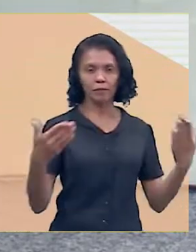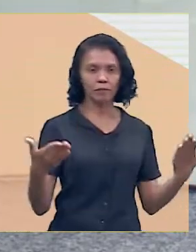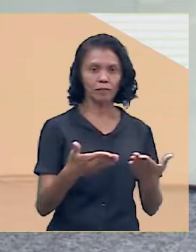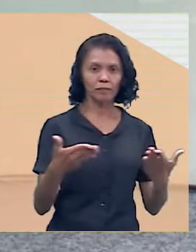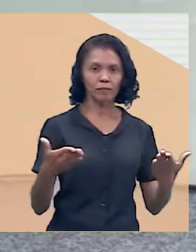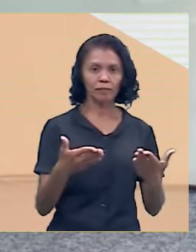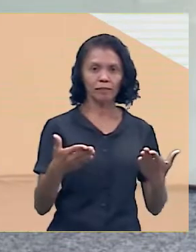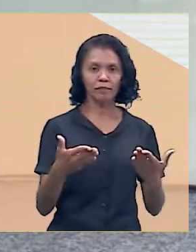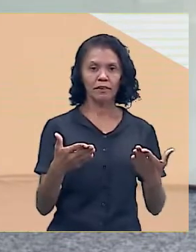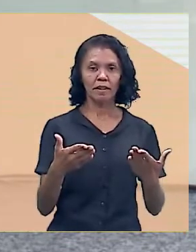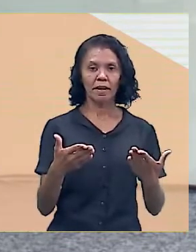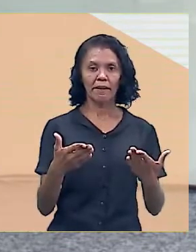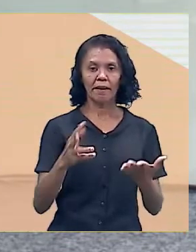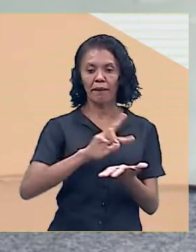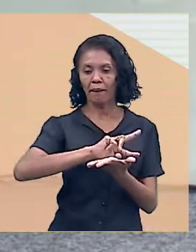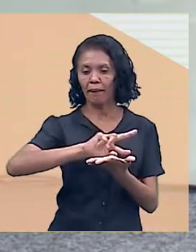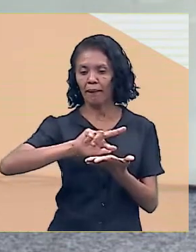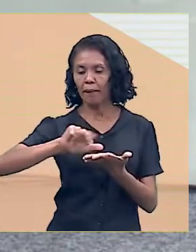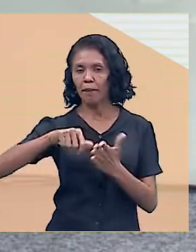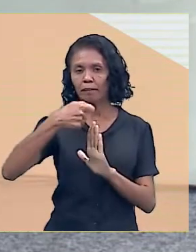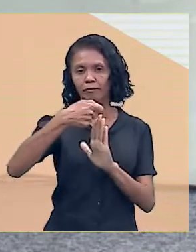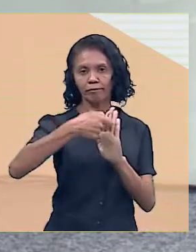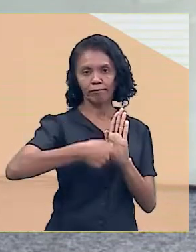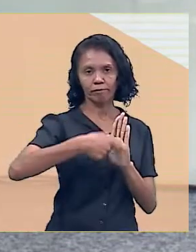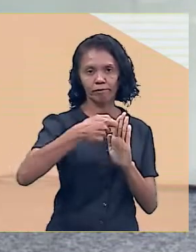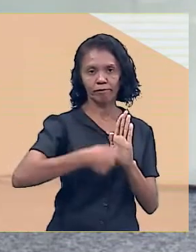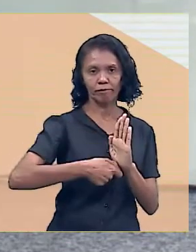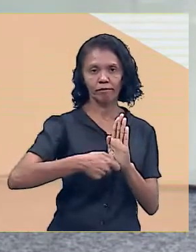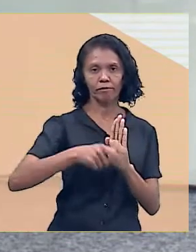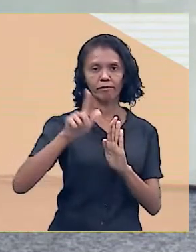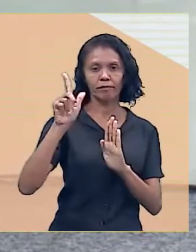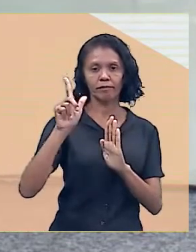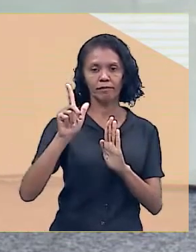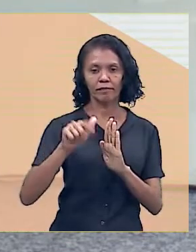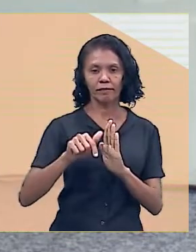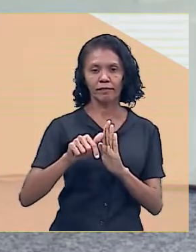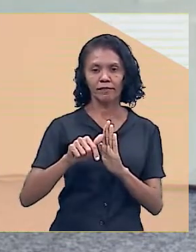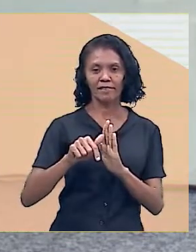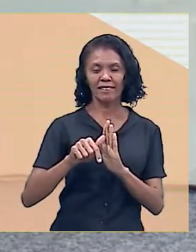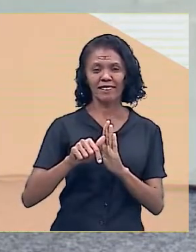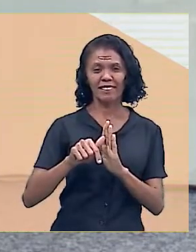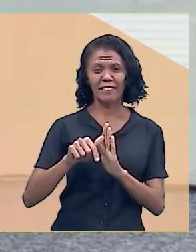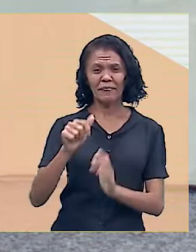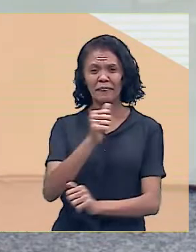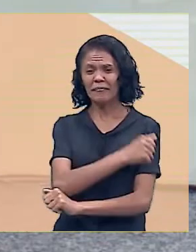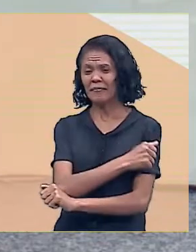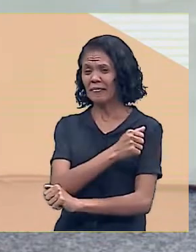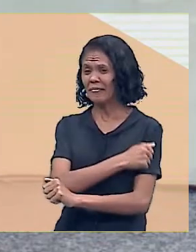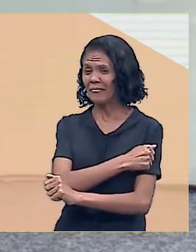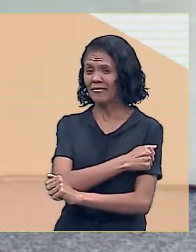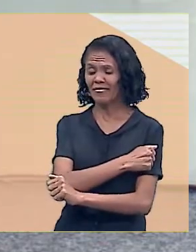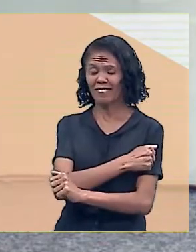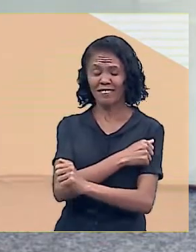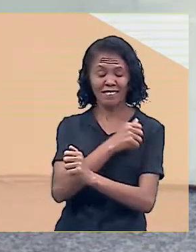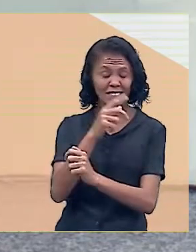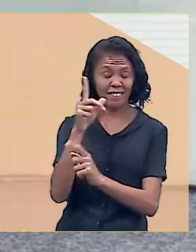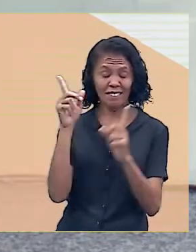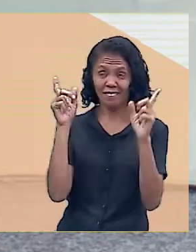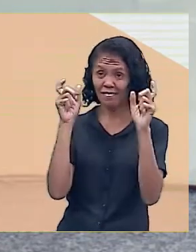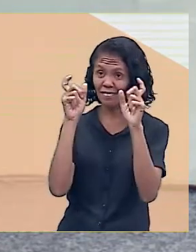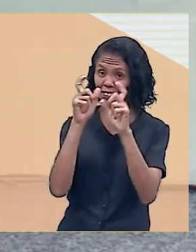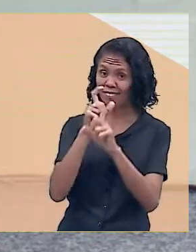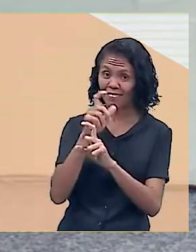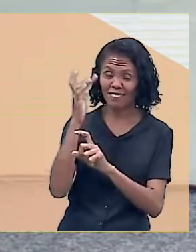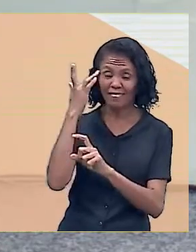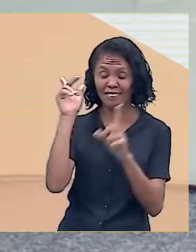hoje vamos falar sobre o repertório na redação isso tira muitas vezes o juiz do aluno ou pensar professor e